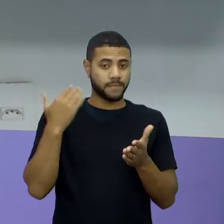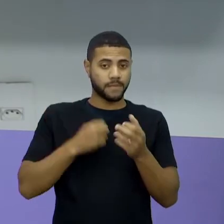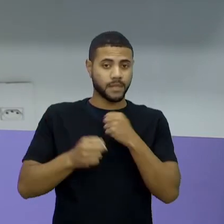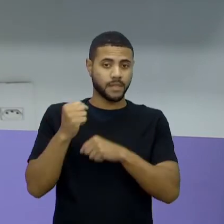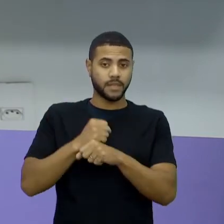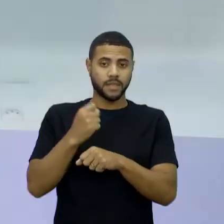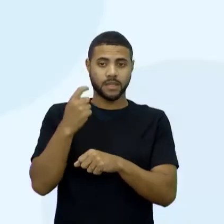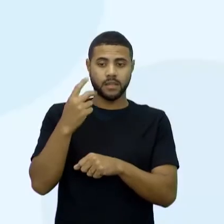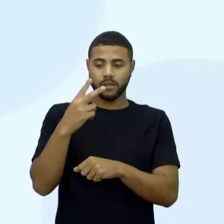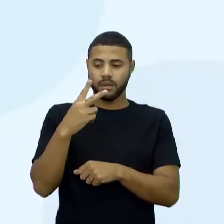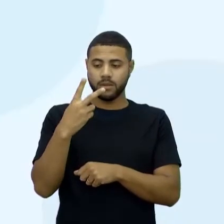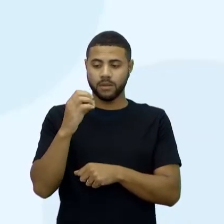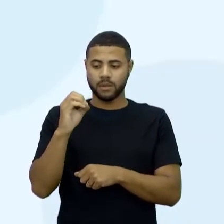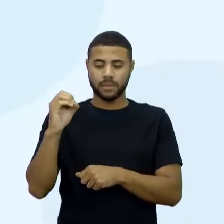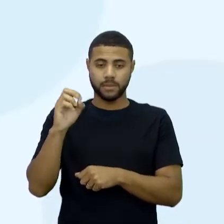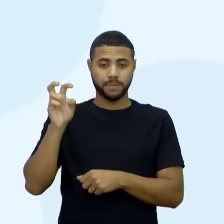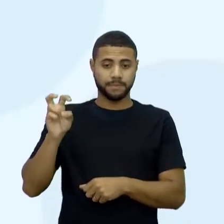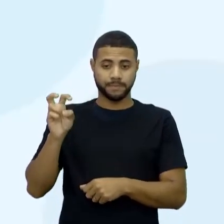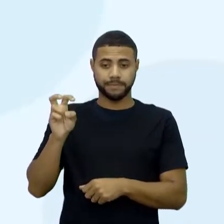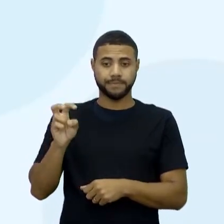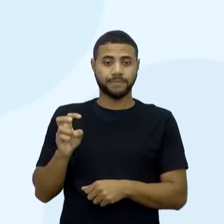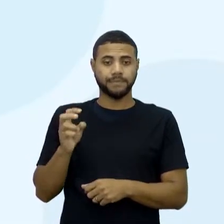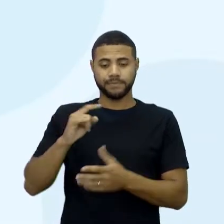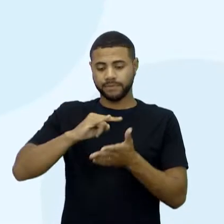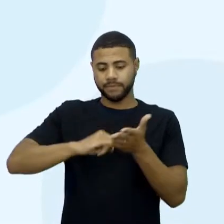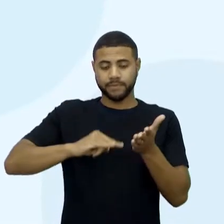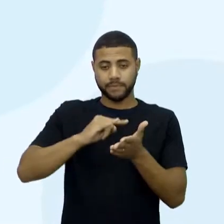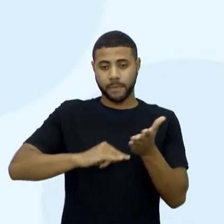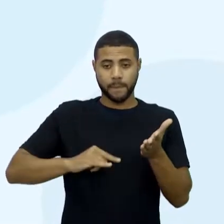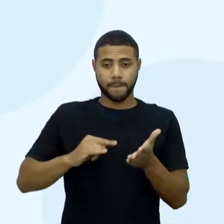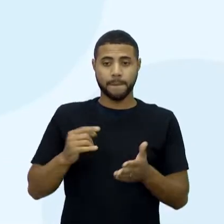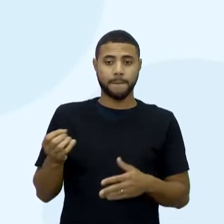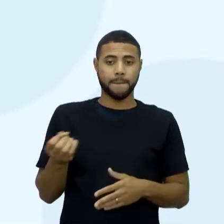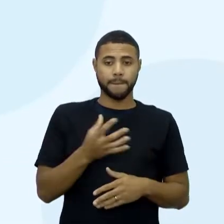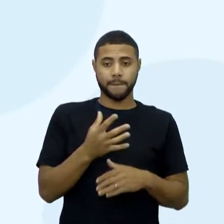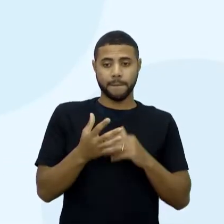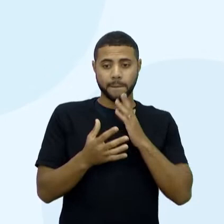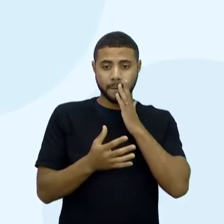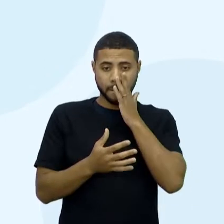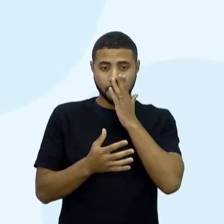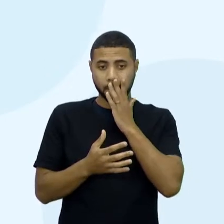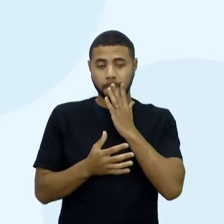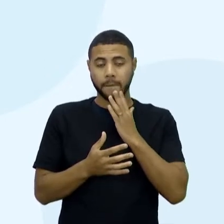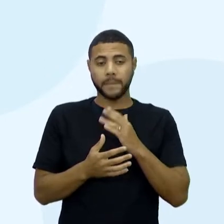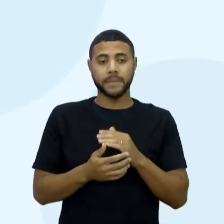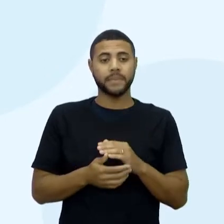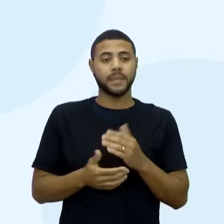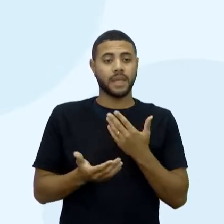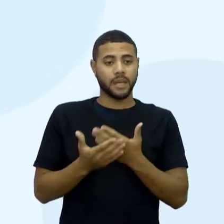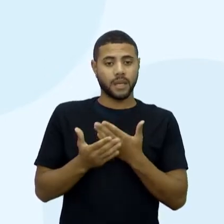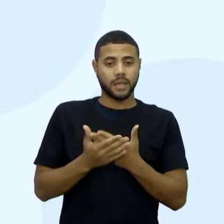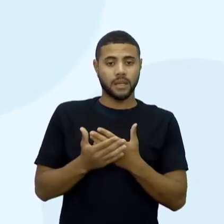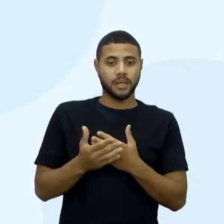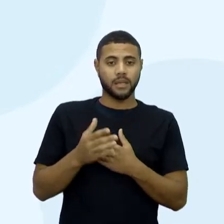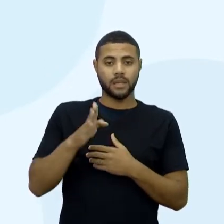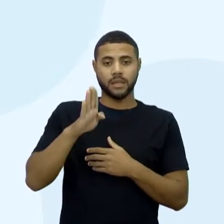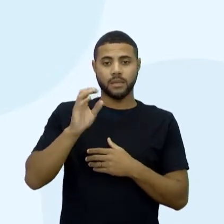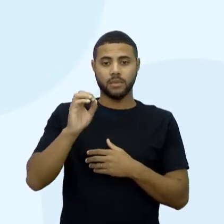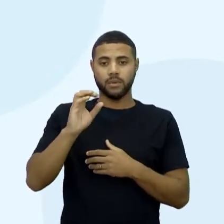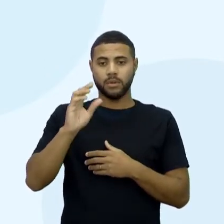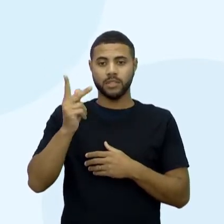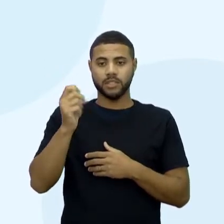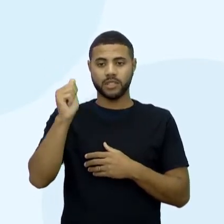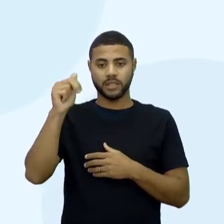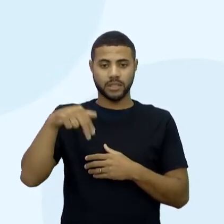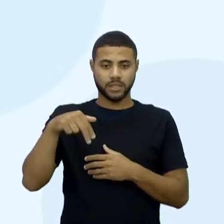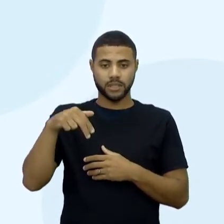de 2005, portanto um documento mais recente, né, do que as obras de Beauchamp e Childress,